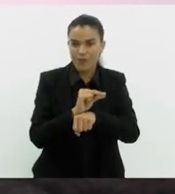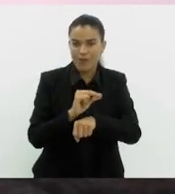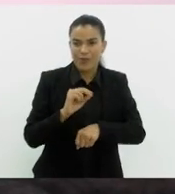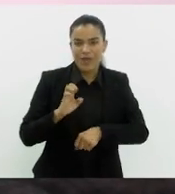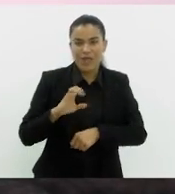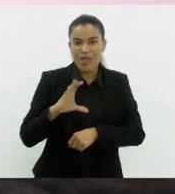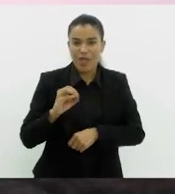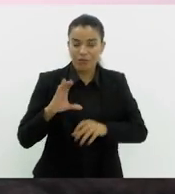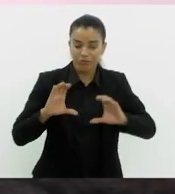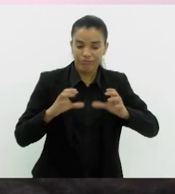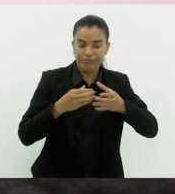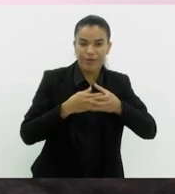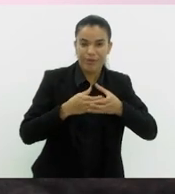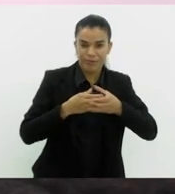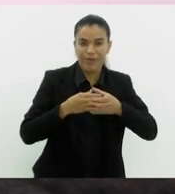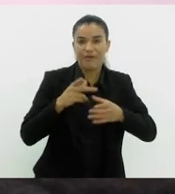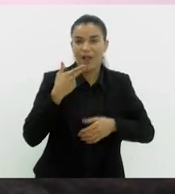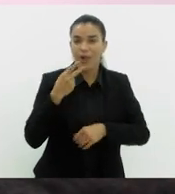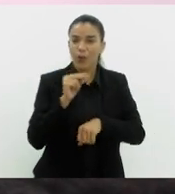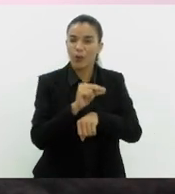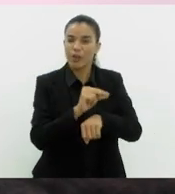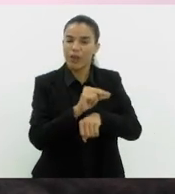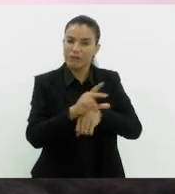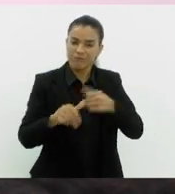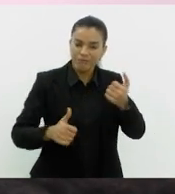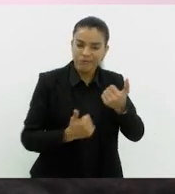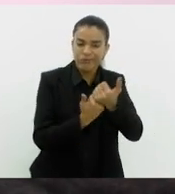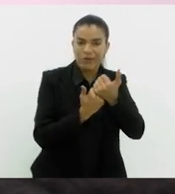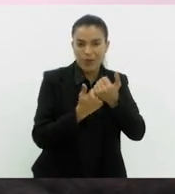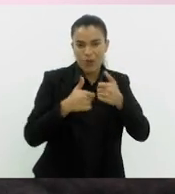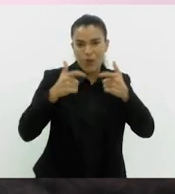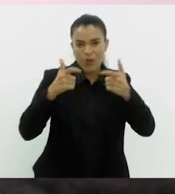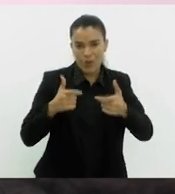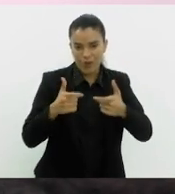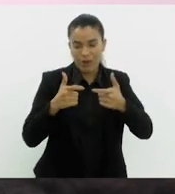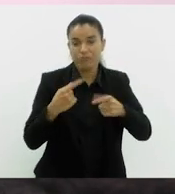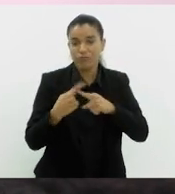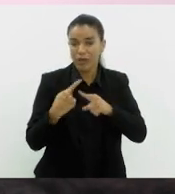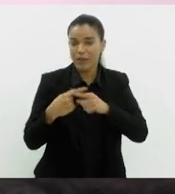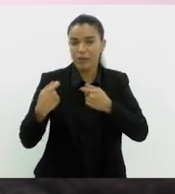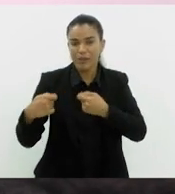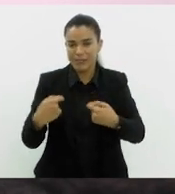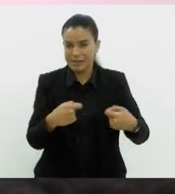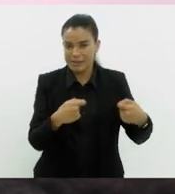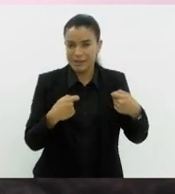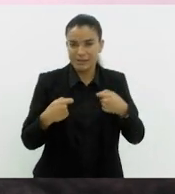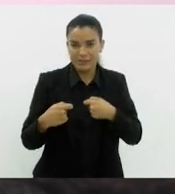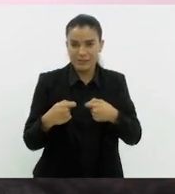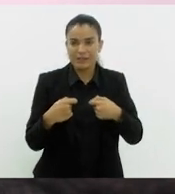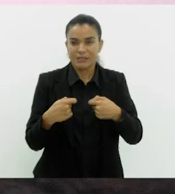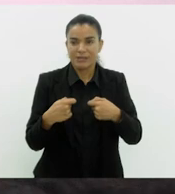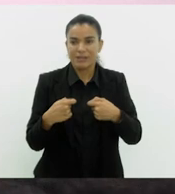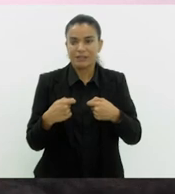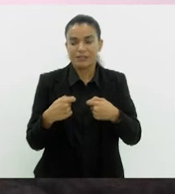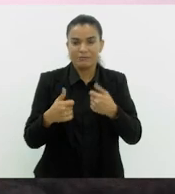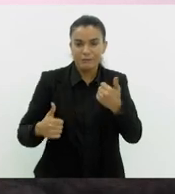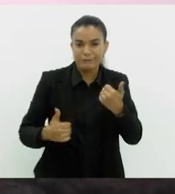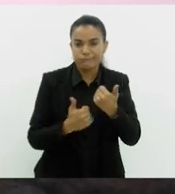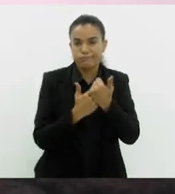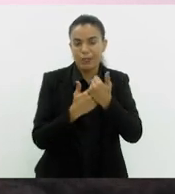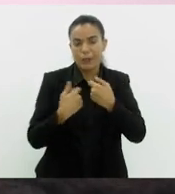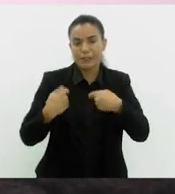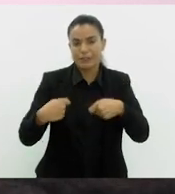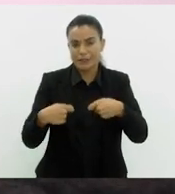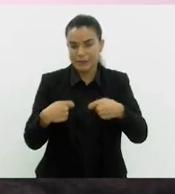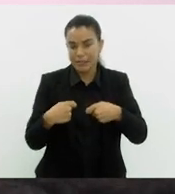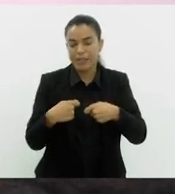nossa coletividade. Se a gente coloca o cuidado, a gente está reforçando esse lugar, porque há uma necessidade ainda de reforçar, há uma